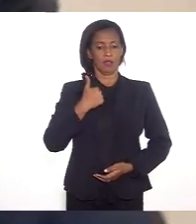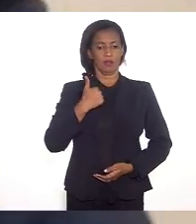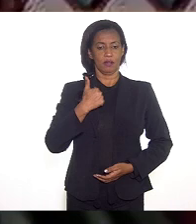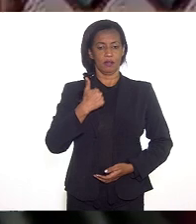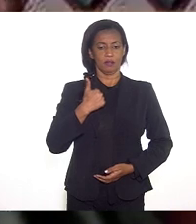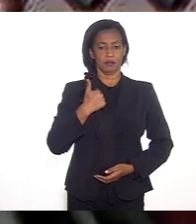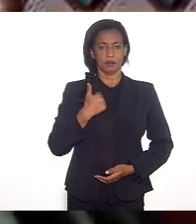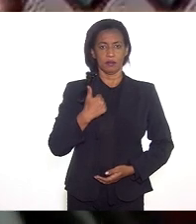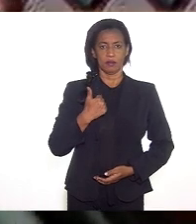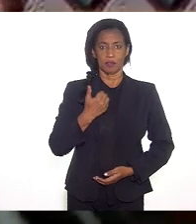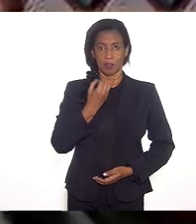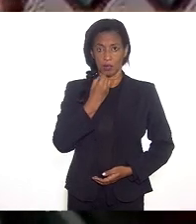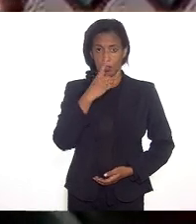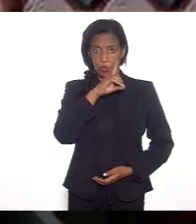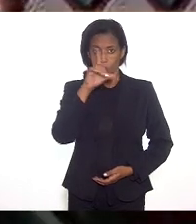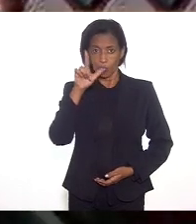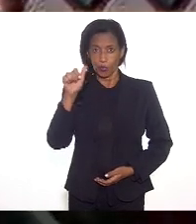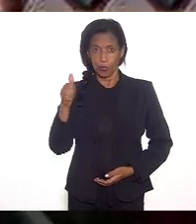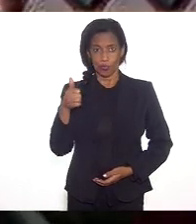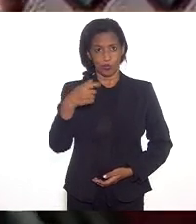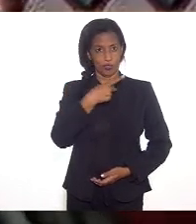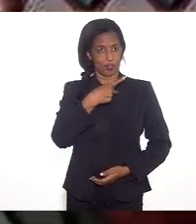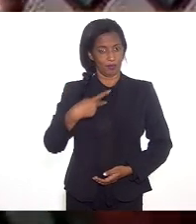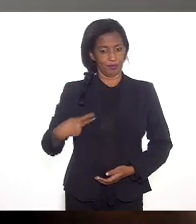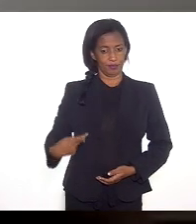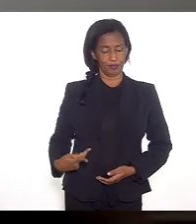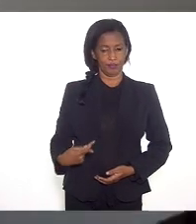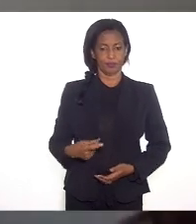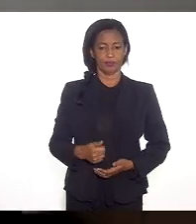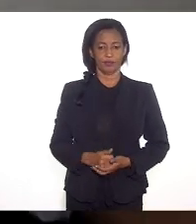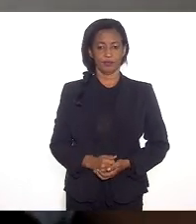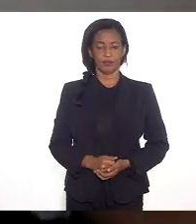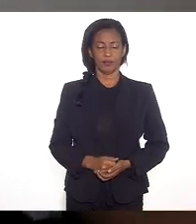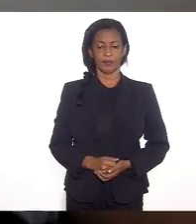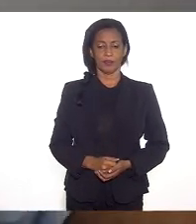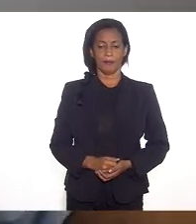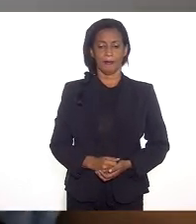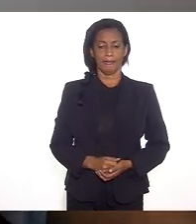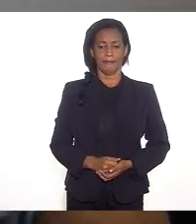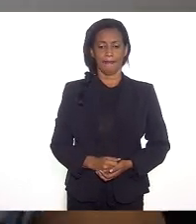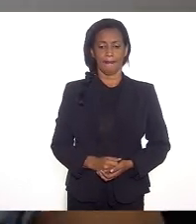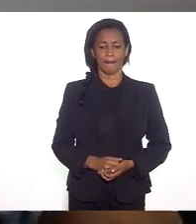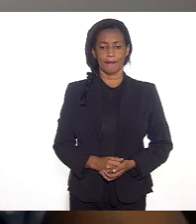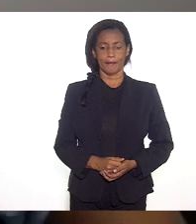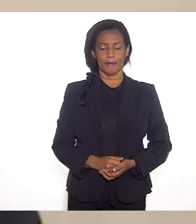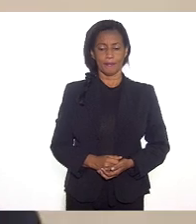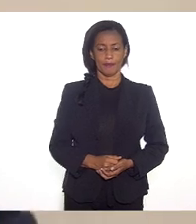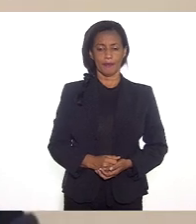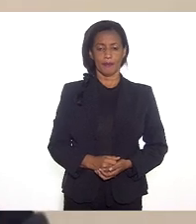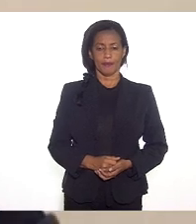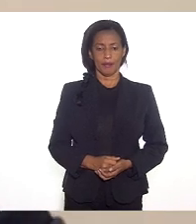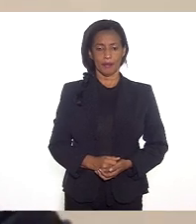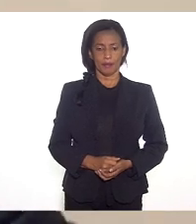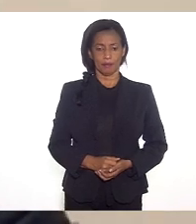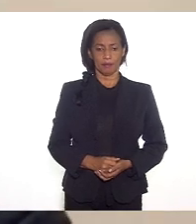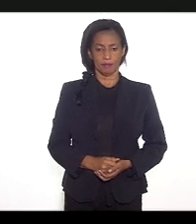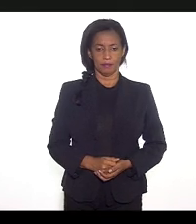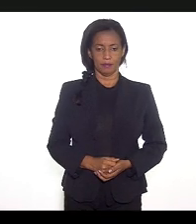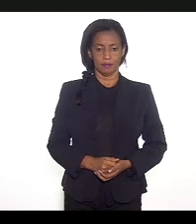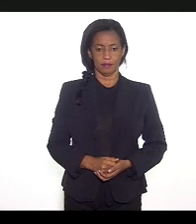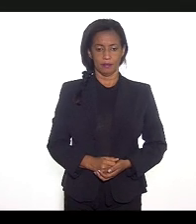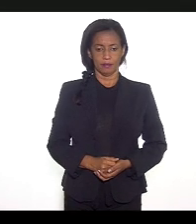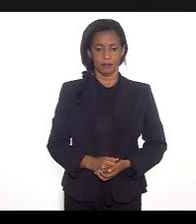dia, presidente. Bom dia, Mônica. Da CPI, é importante todas as